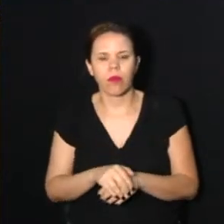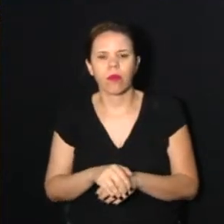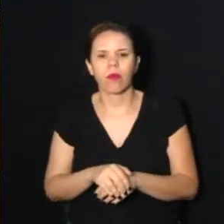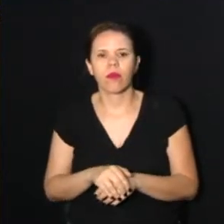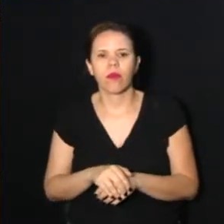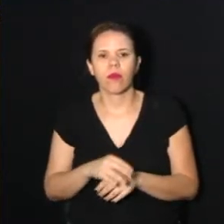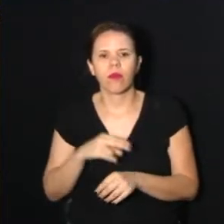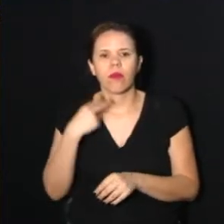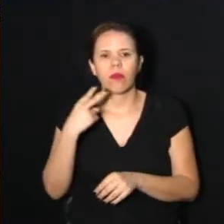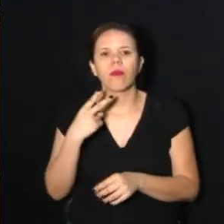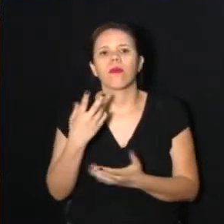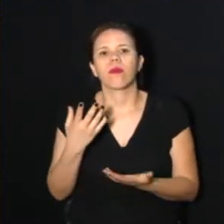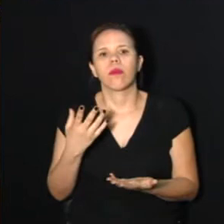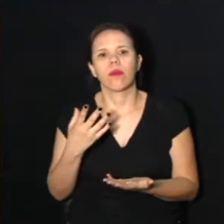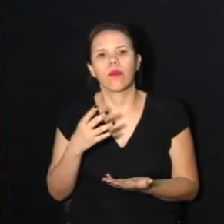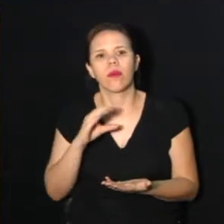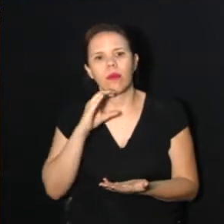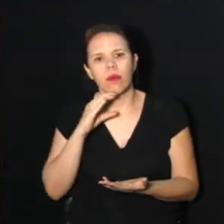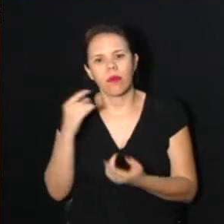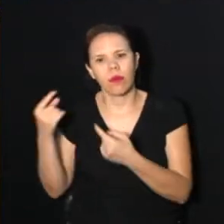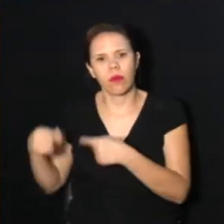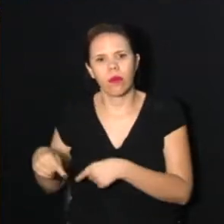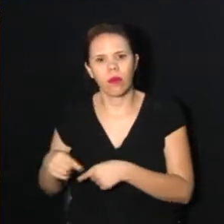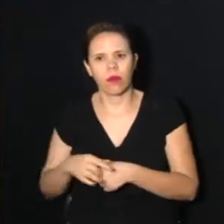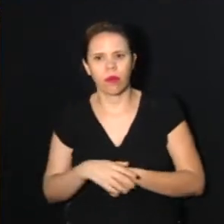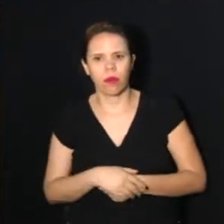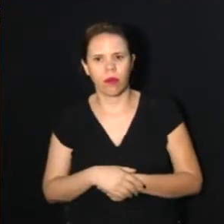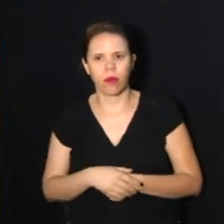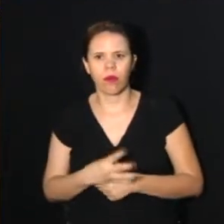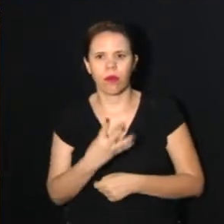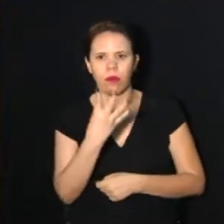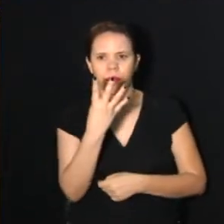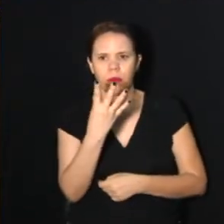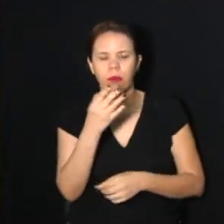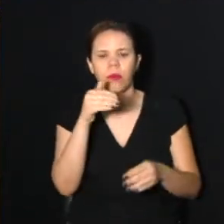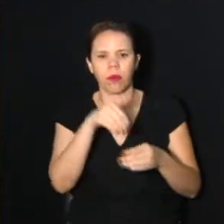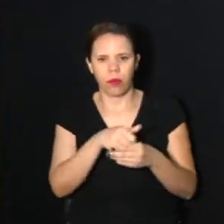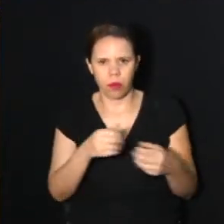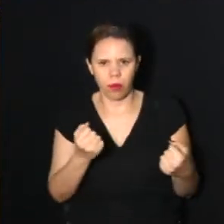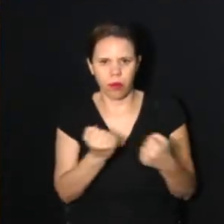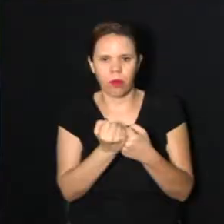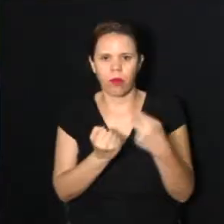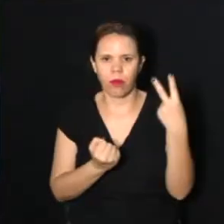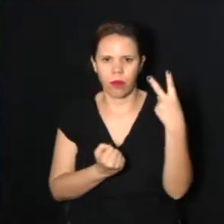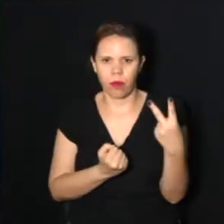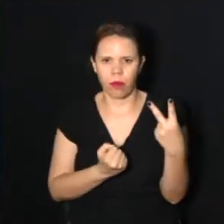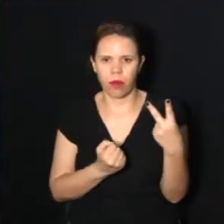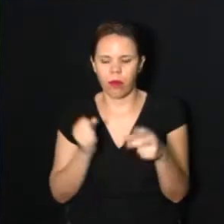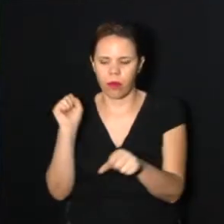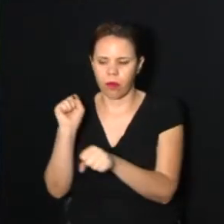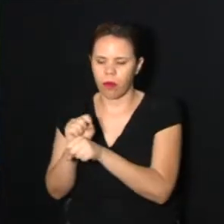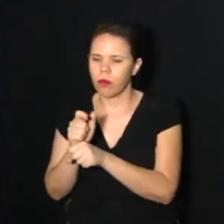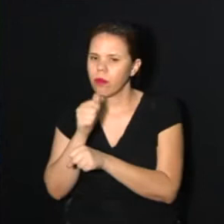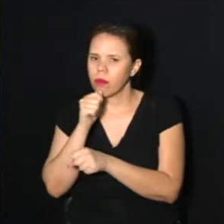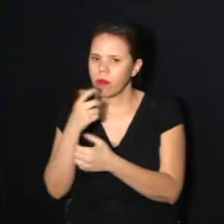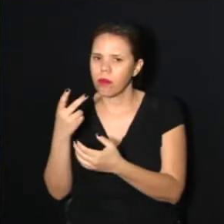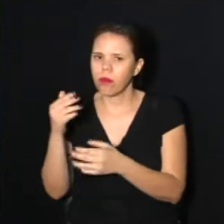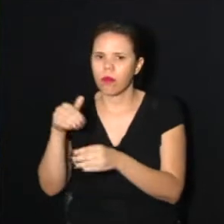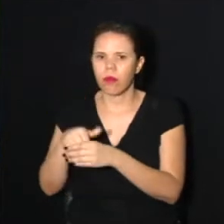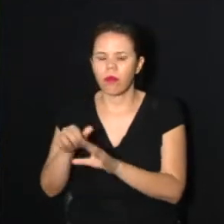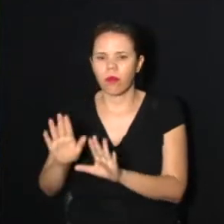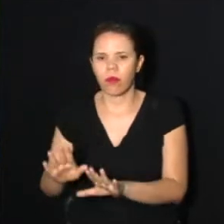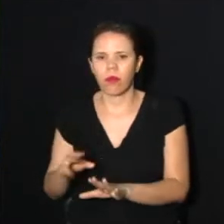PT. Contrário, senhor presidente. Com 4 votos favoráveis e 2 abstenções